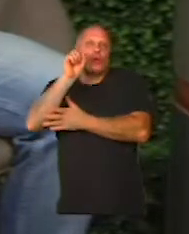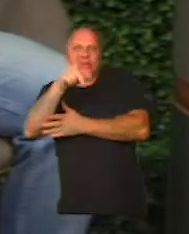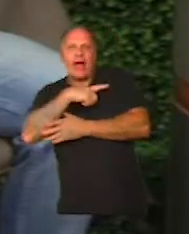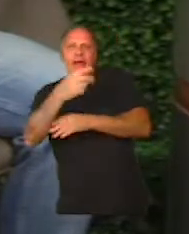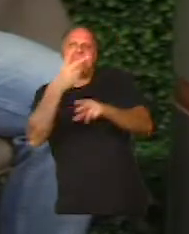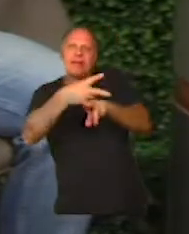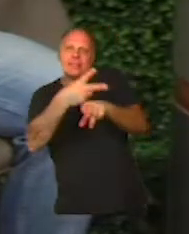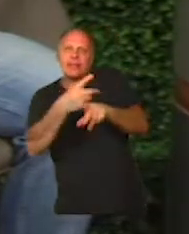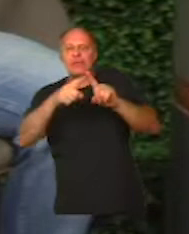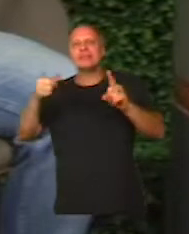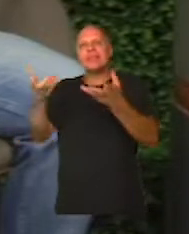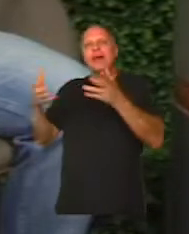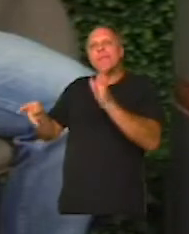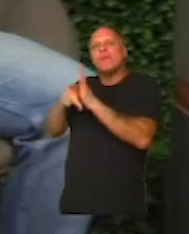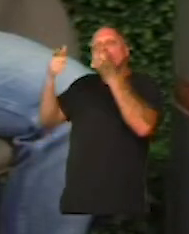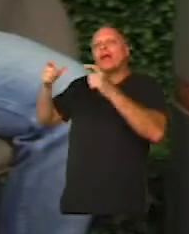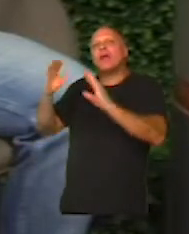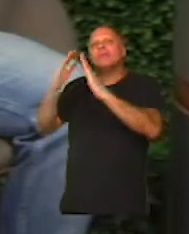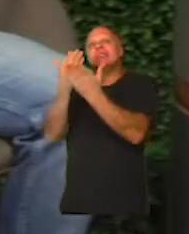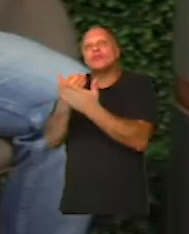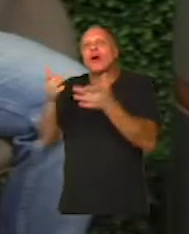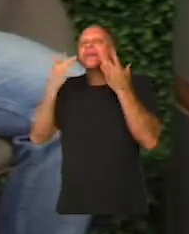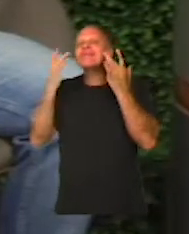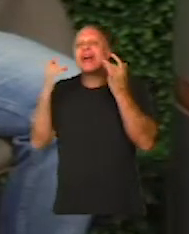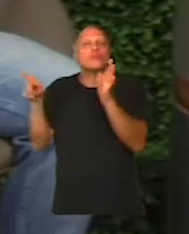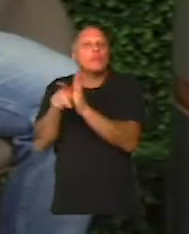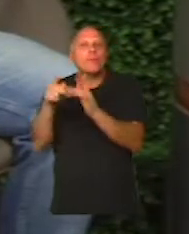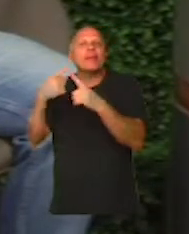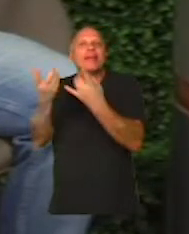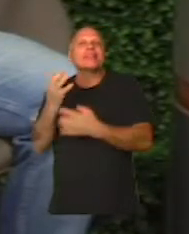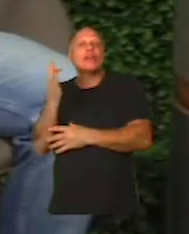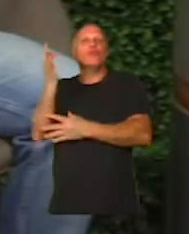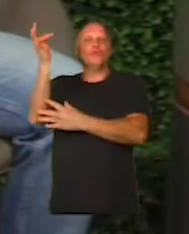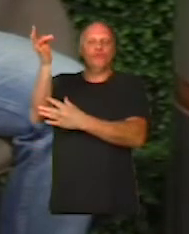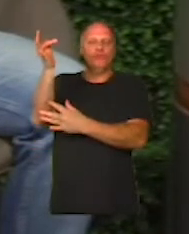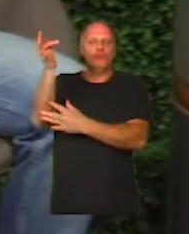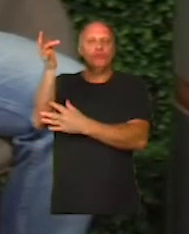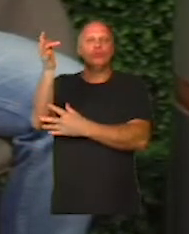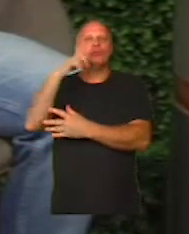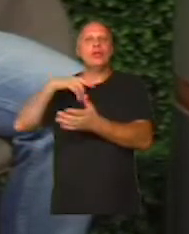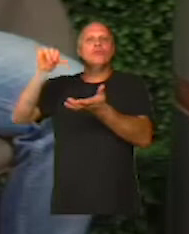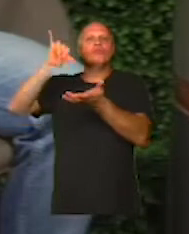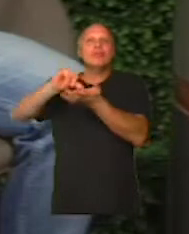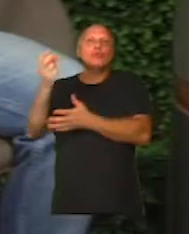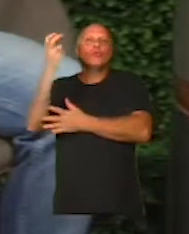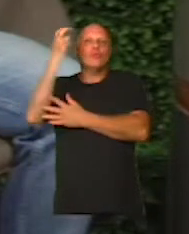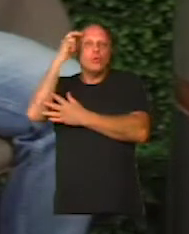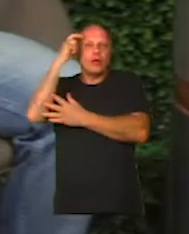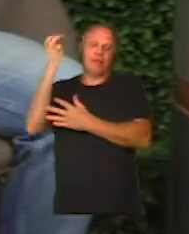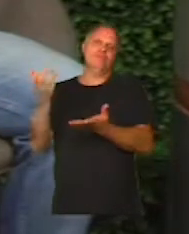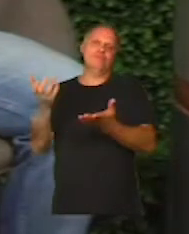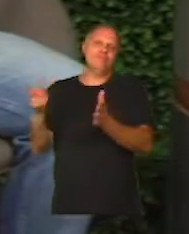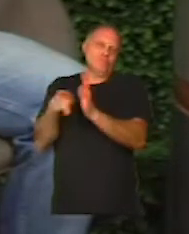nossa escola de teatro. Por quê? Porque nós queremos, no futuro, ter o Centro Cultural do Entretexto,